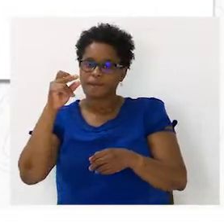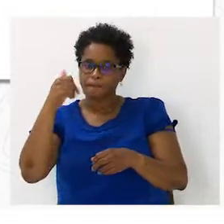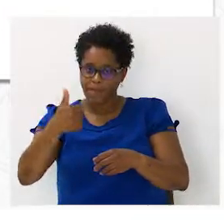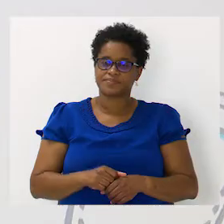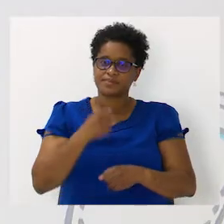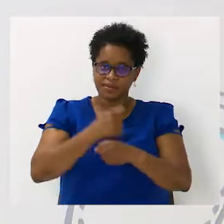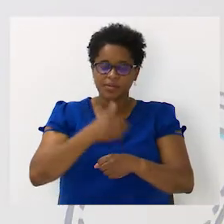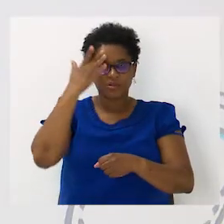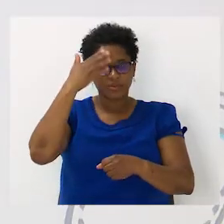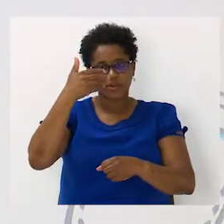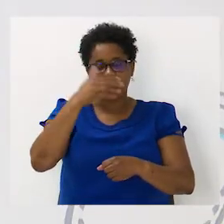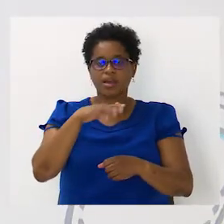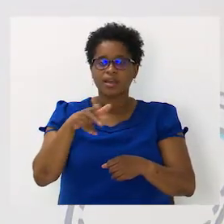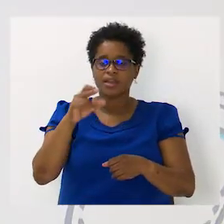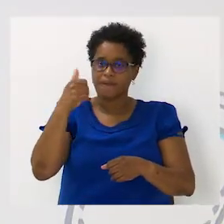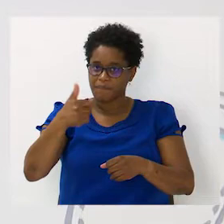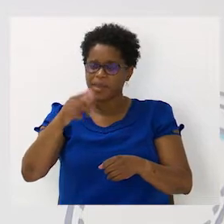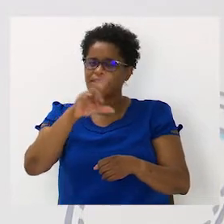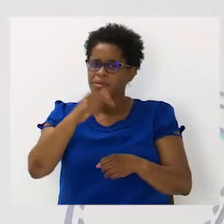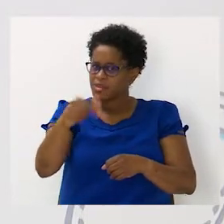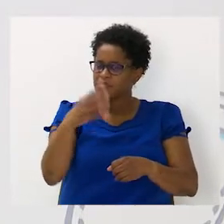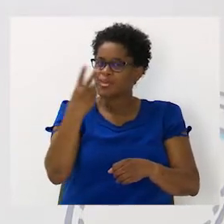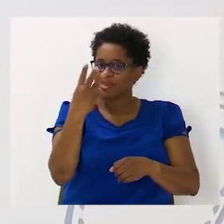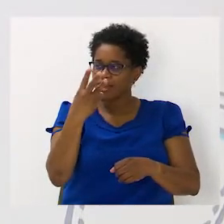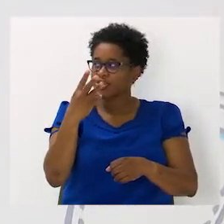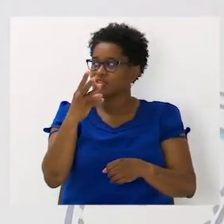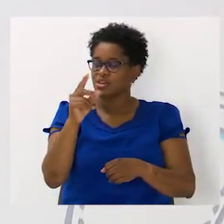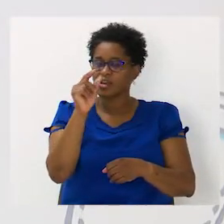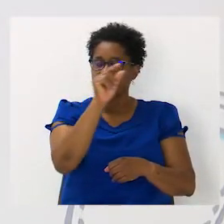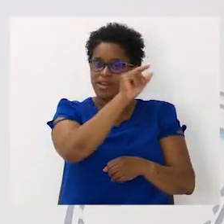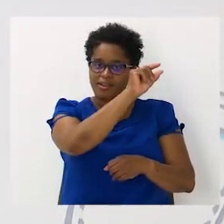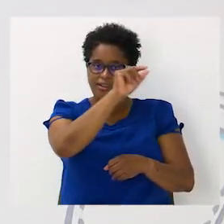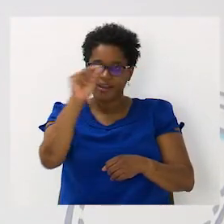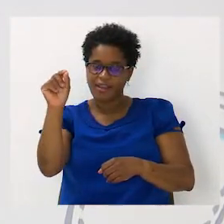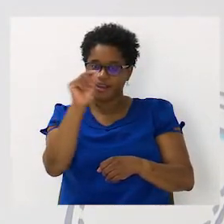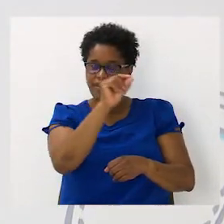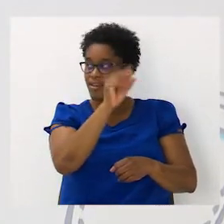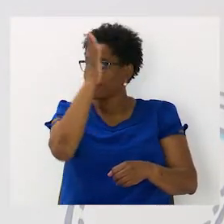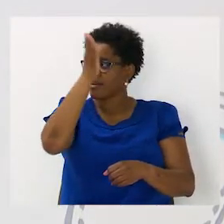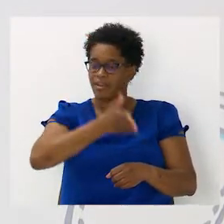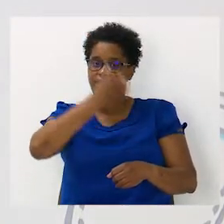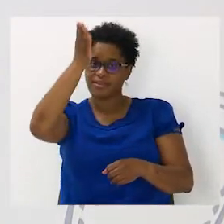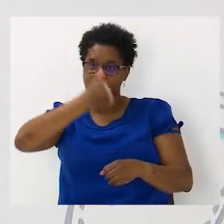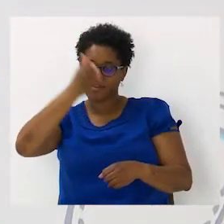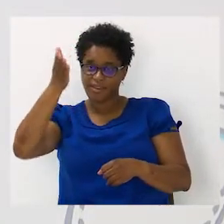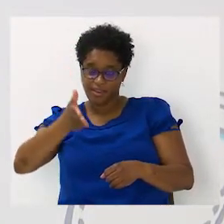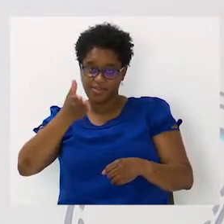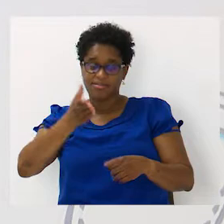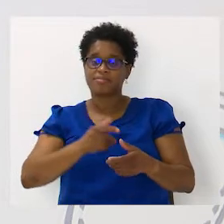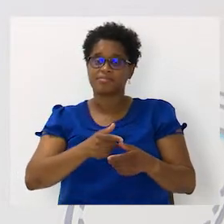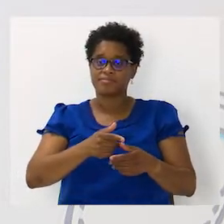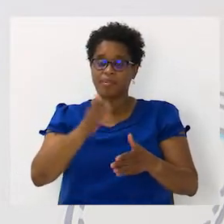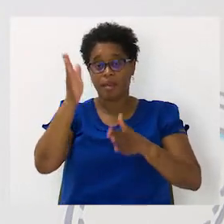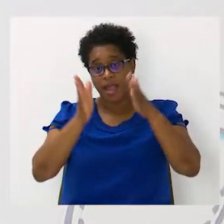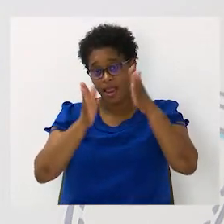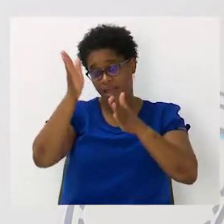linha B, também nós temos aqui 3 retas paralelas, como diz o enunciado do